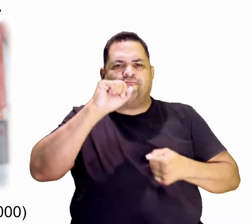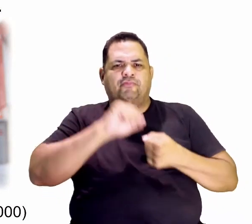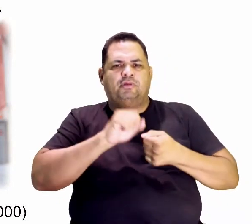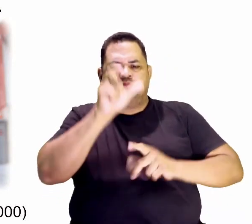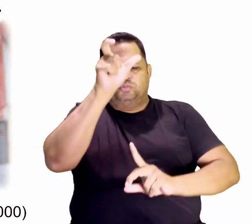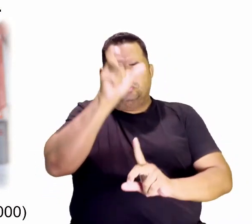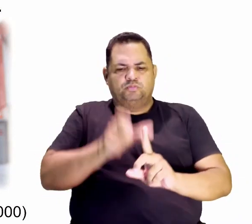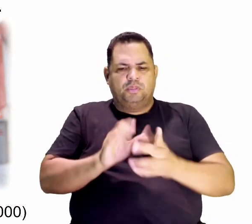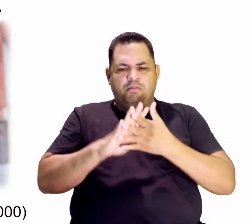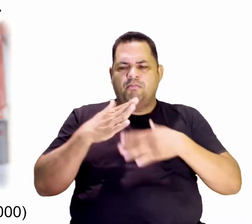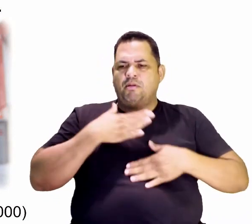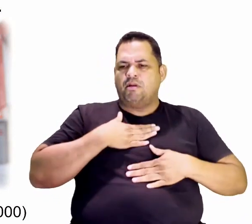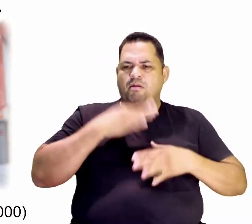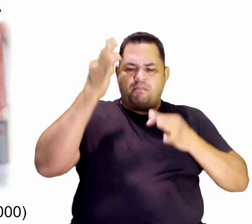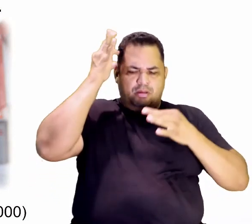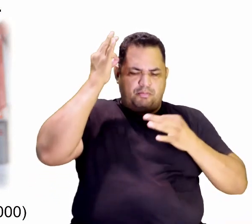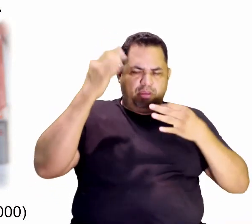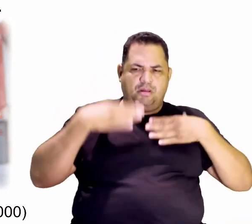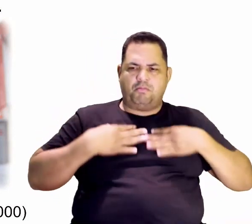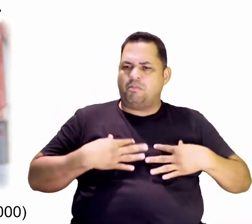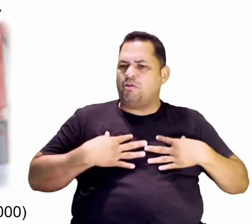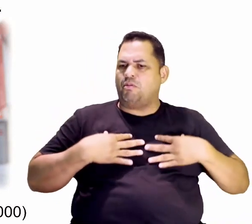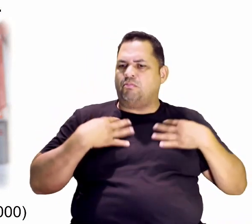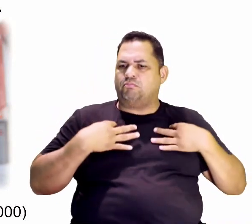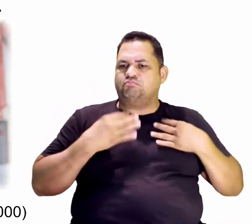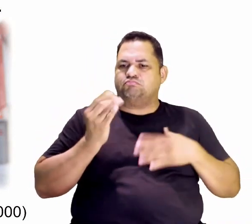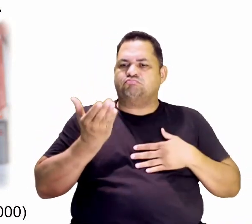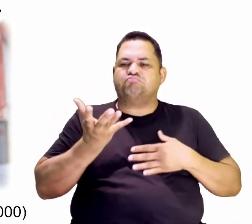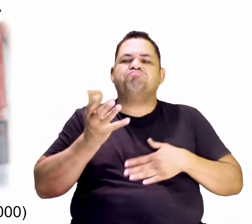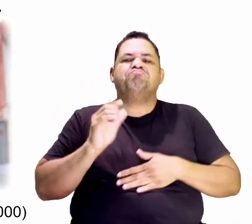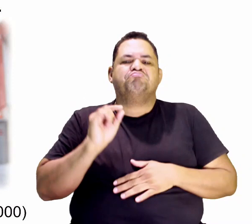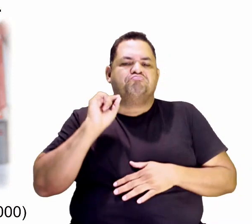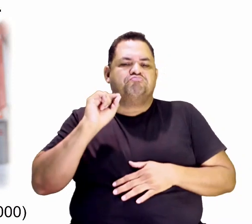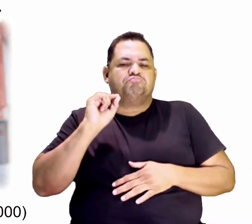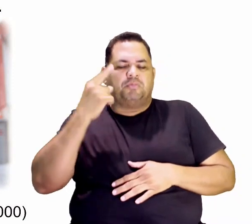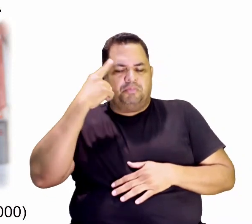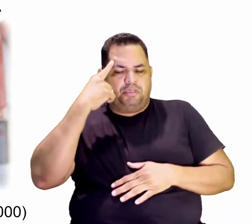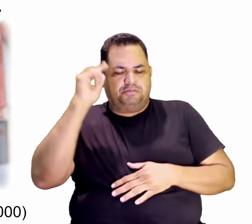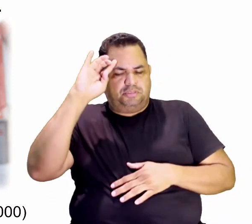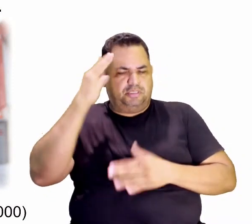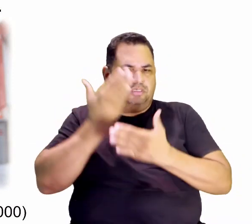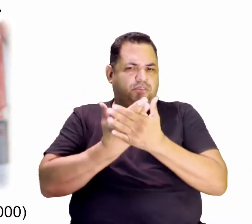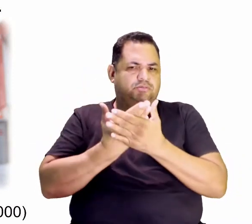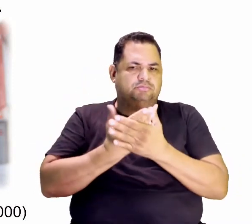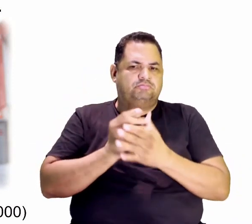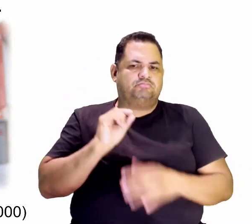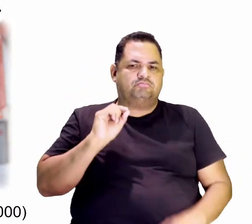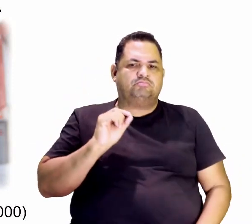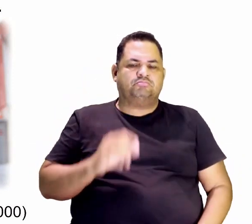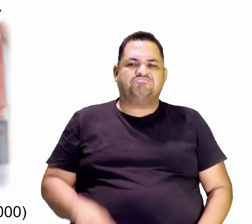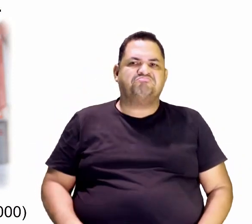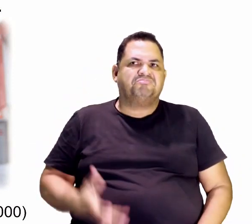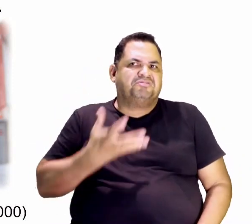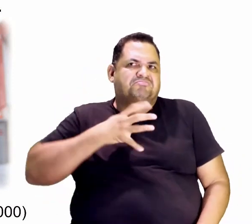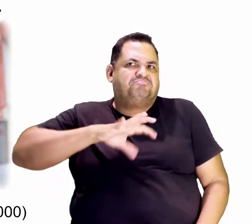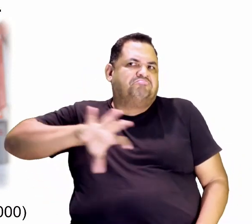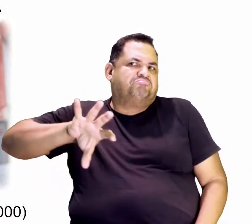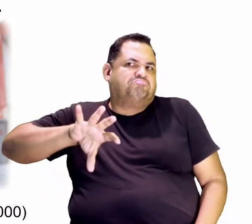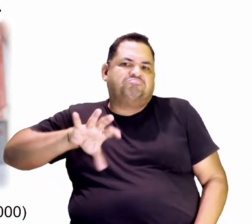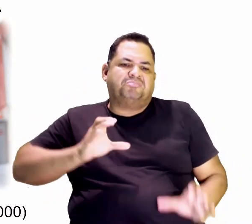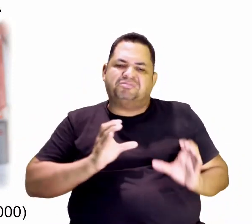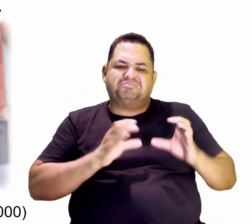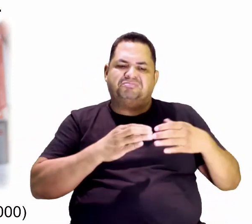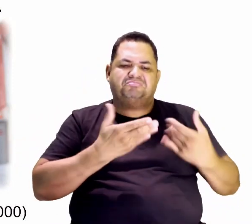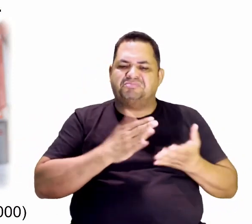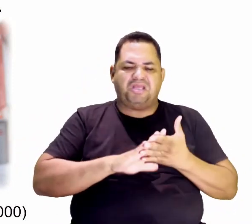o meu cabelo, as minhas roupas, né? Aquilo que eu acredito, meus interesses. Aquilo que não é interessante colocar no grupo, eu não